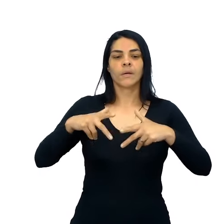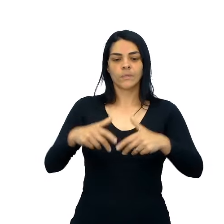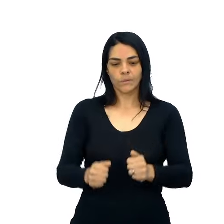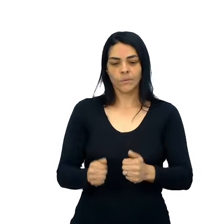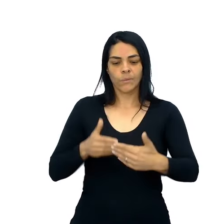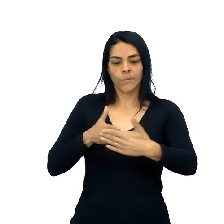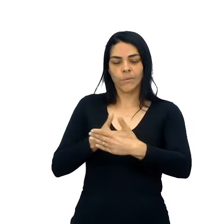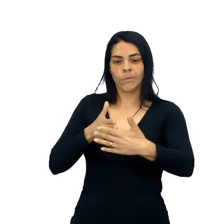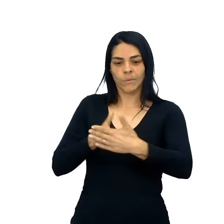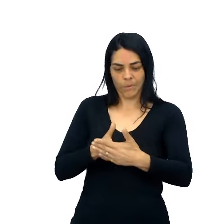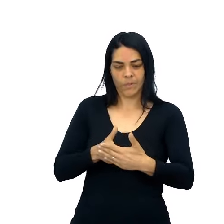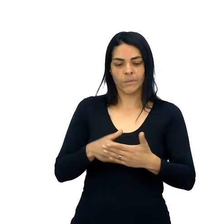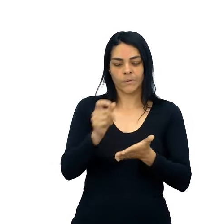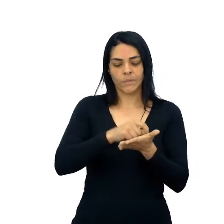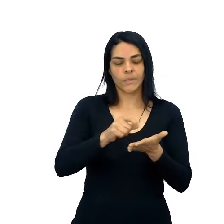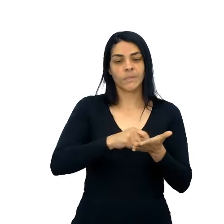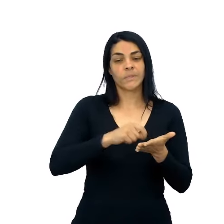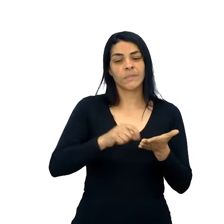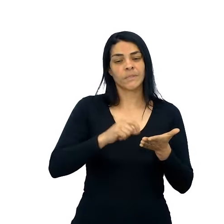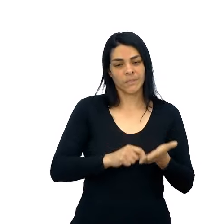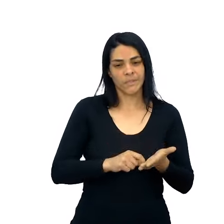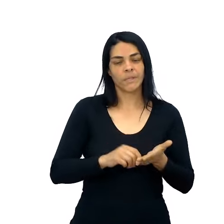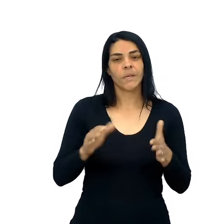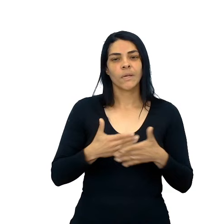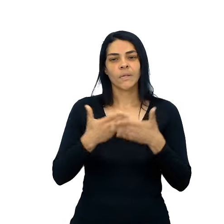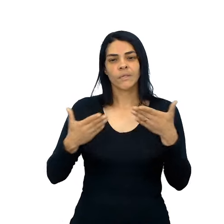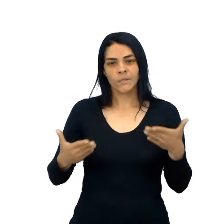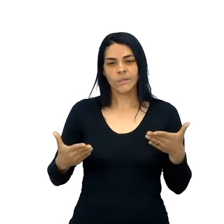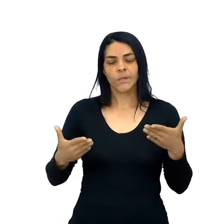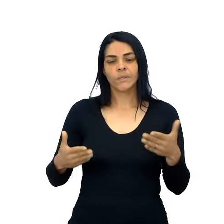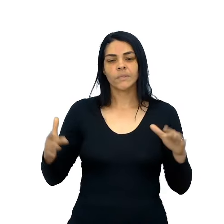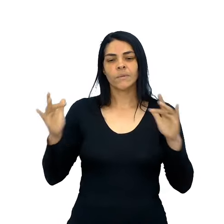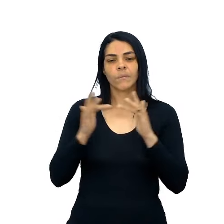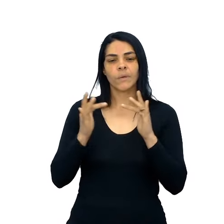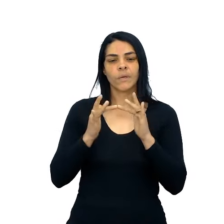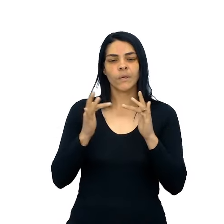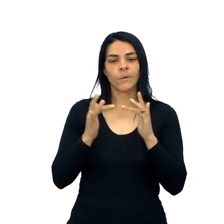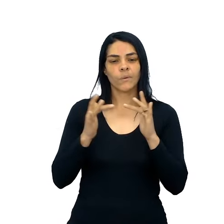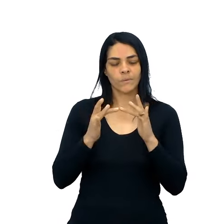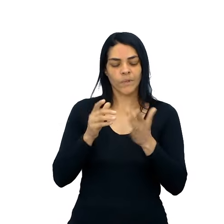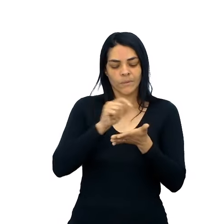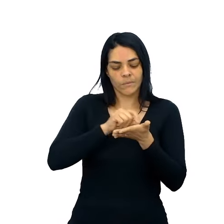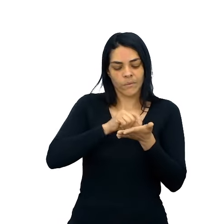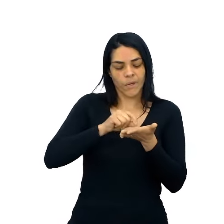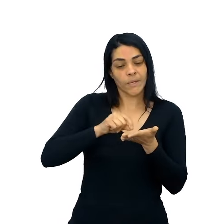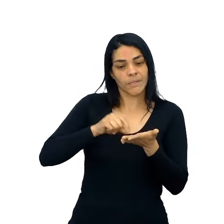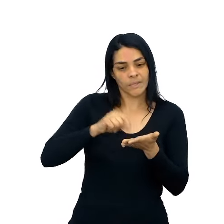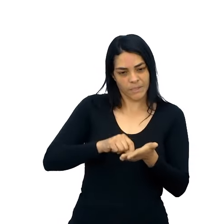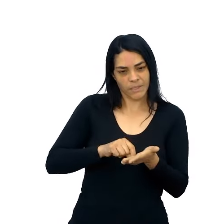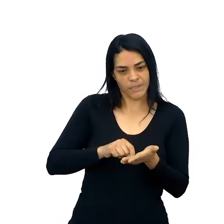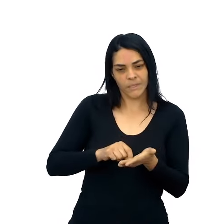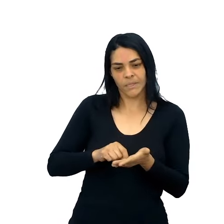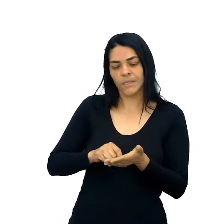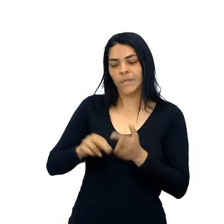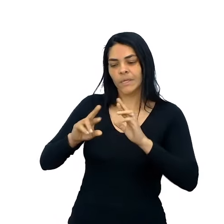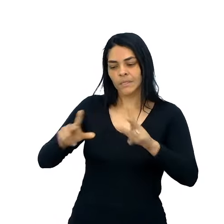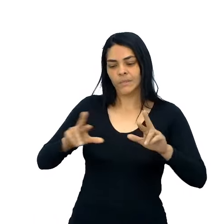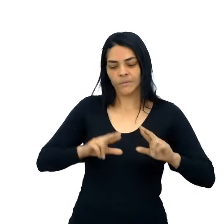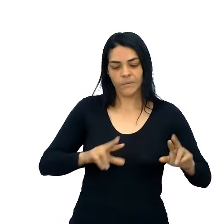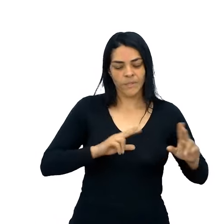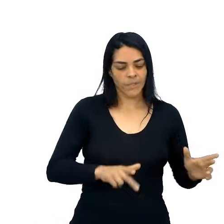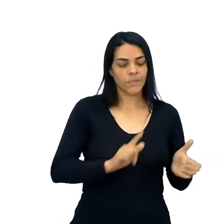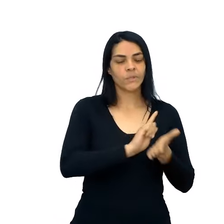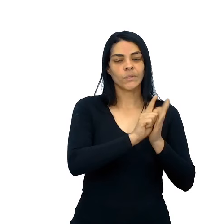escrita, uma vez que a partir dela nós estamos em contato aí com os sistemas de escrita aplicados em diferentes